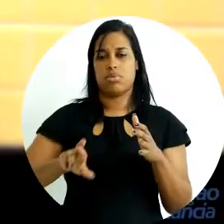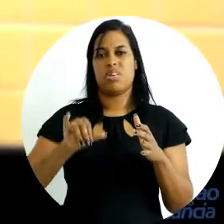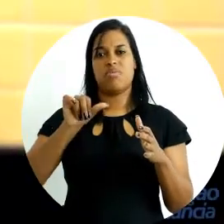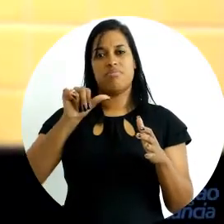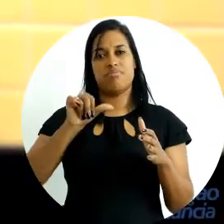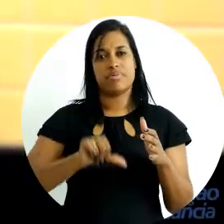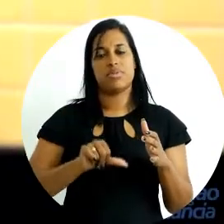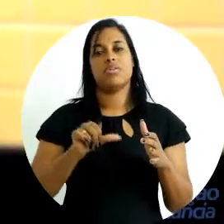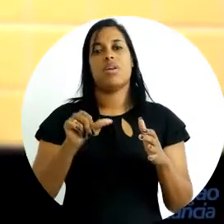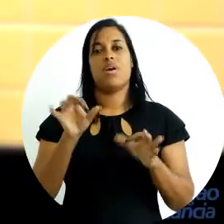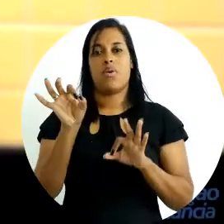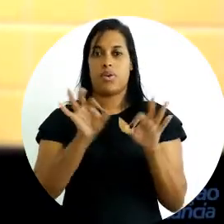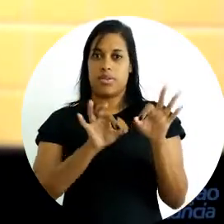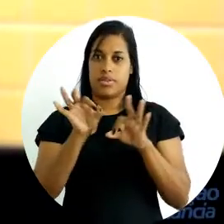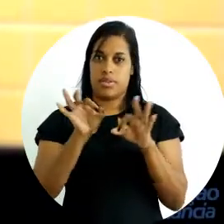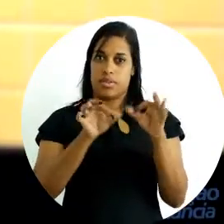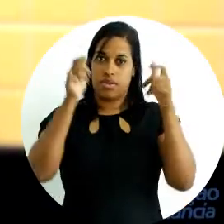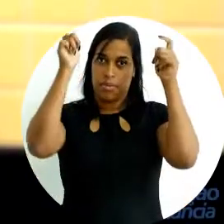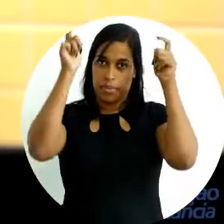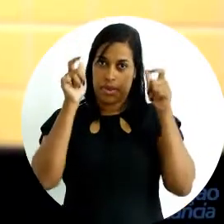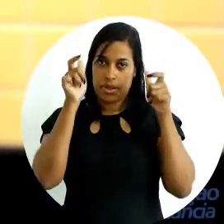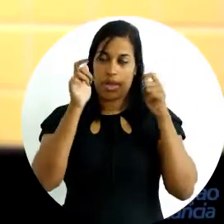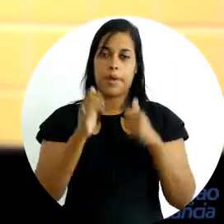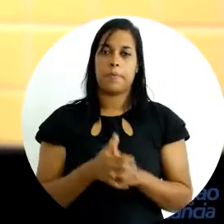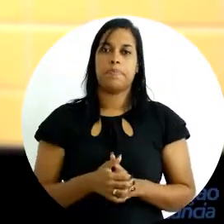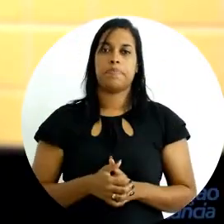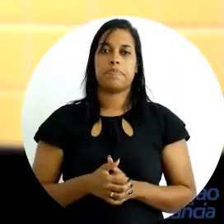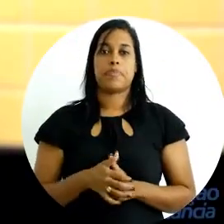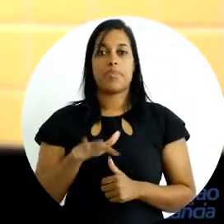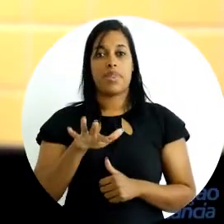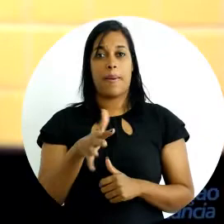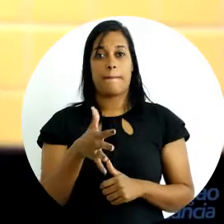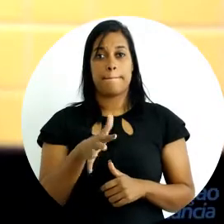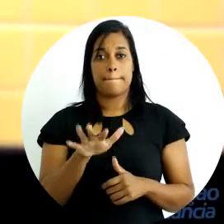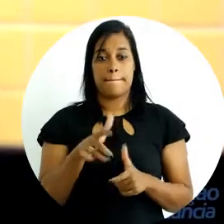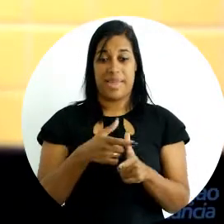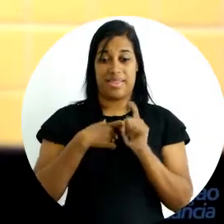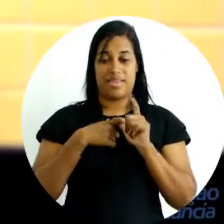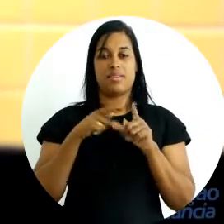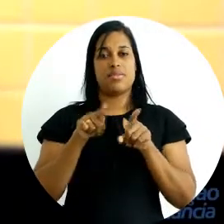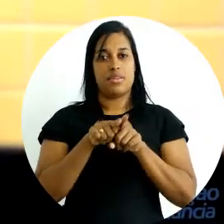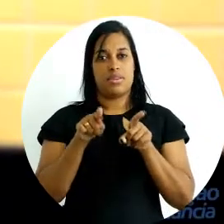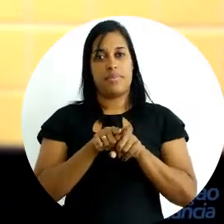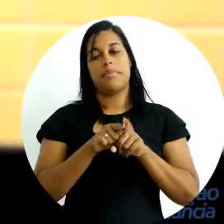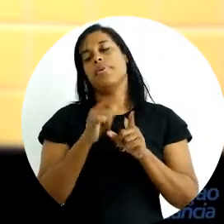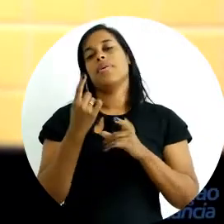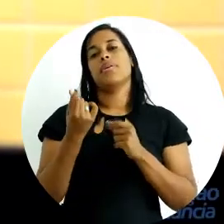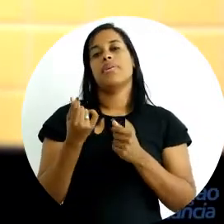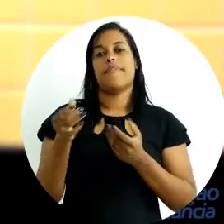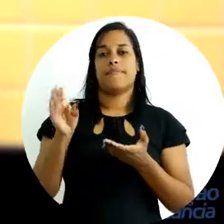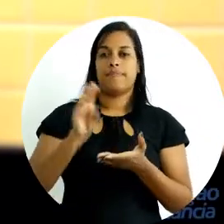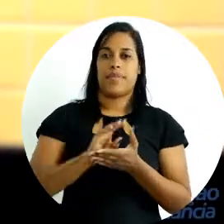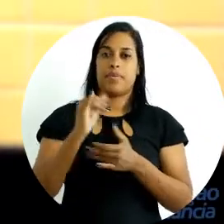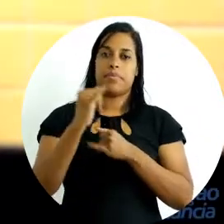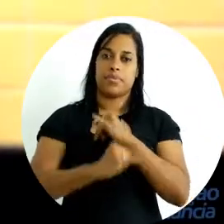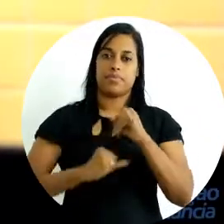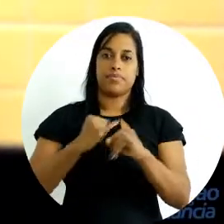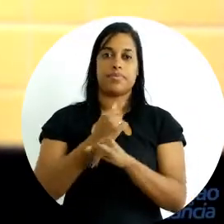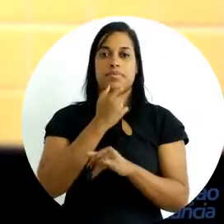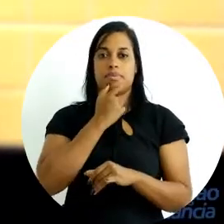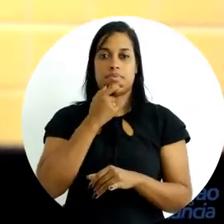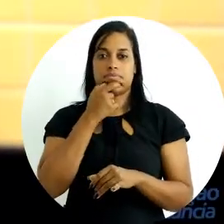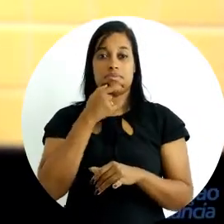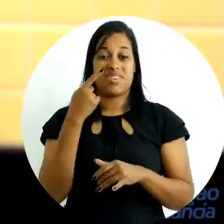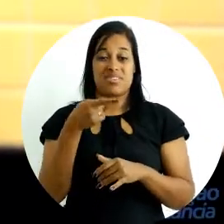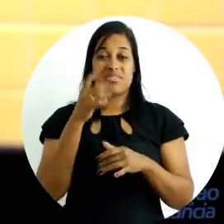muita insatisfação com a organização imperial, a dependência do capital externo inglês